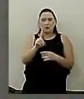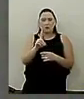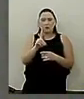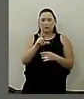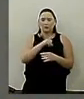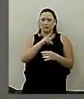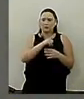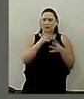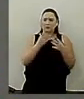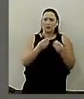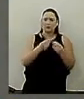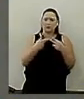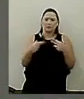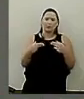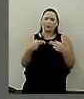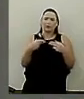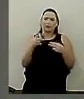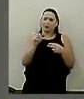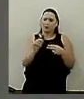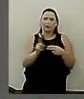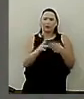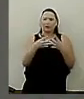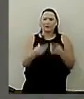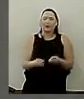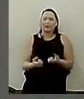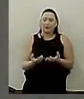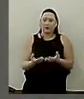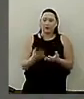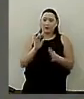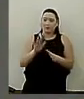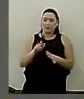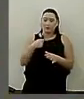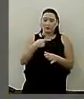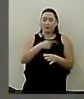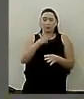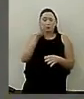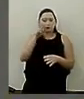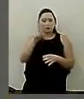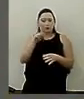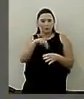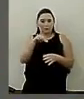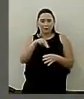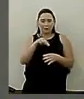aceitar nem debaixo d'água. Mas essa semana eu vi uma cena muito interessante.